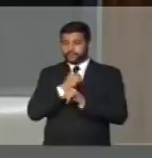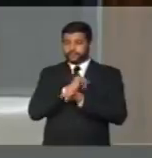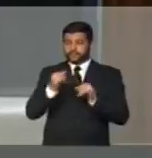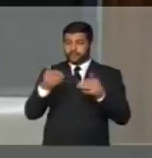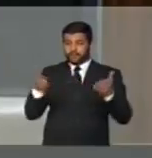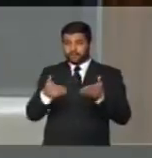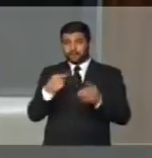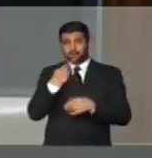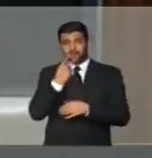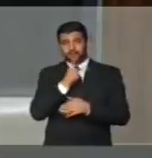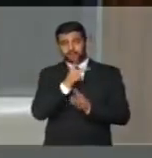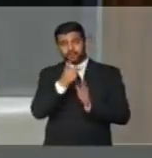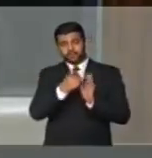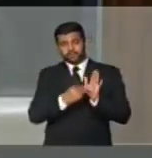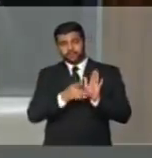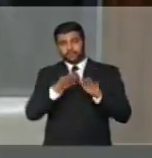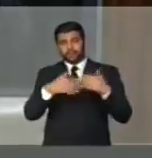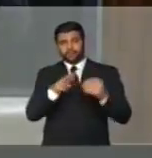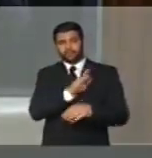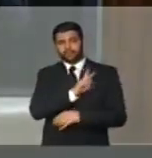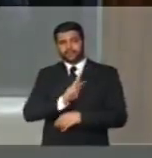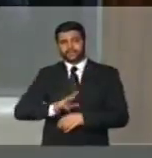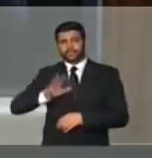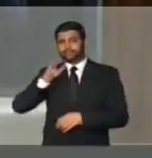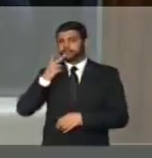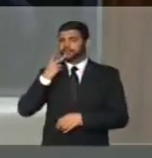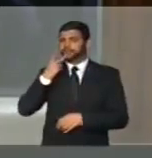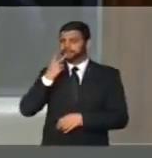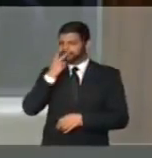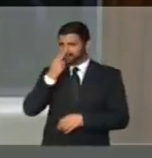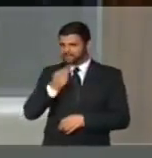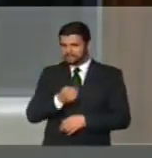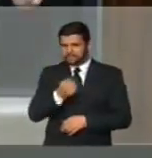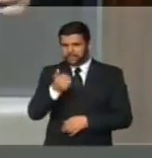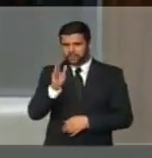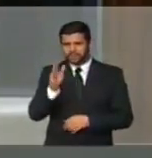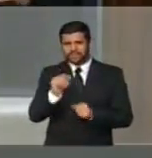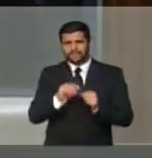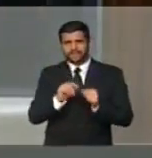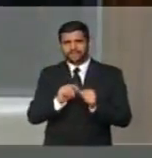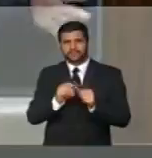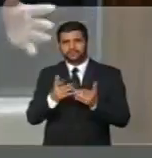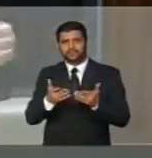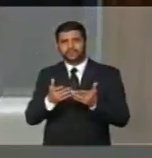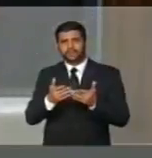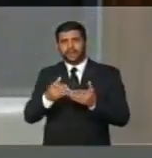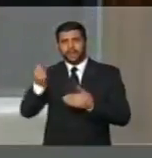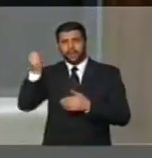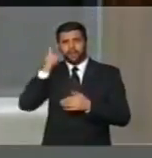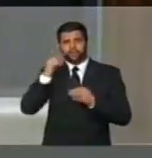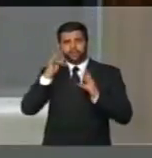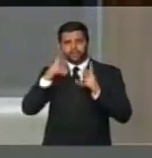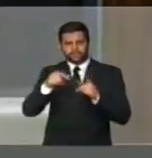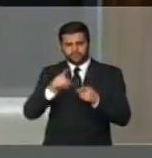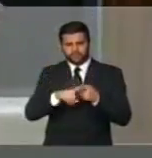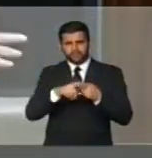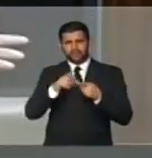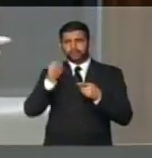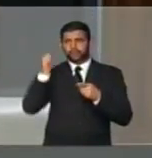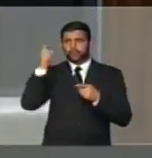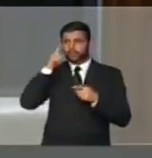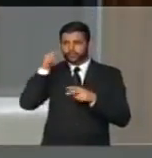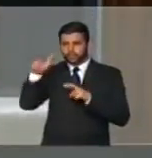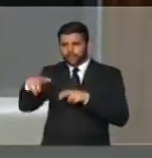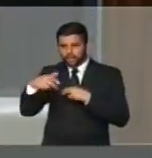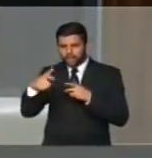aqui agora, o então presidente Lula dizia, mas você acha pouco? Já fizemos a Luz para Todos, Luz no